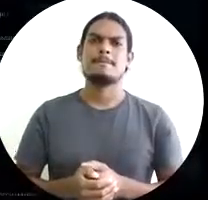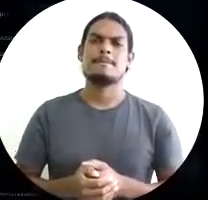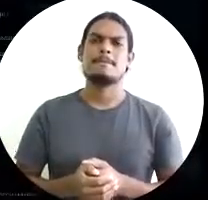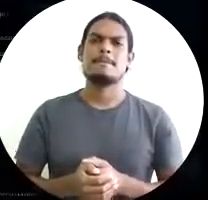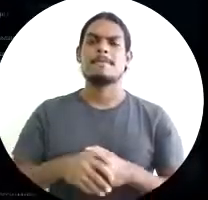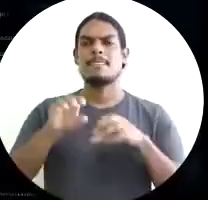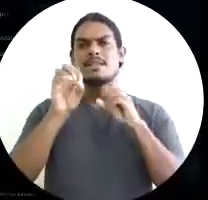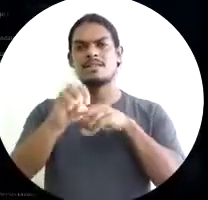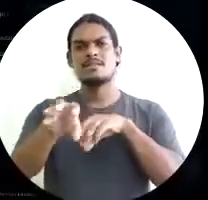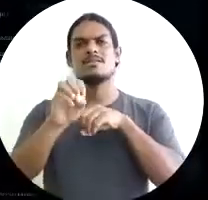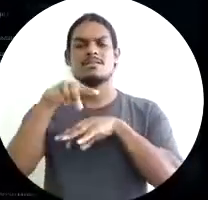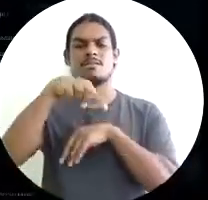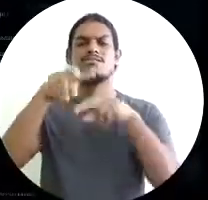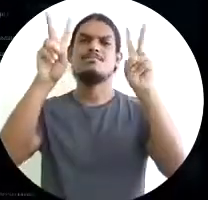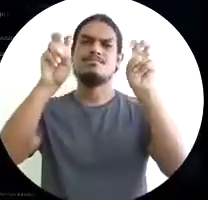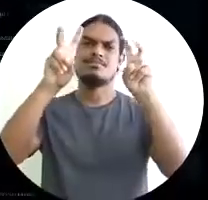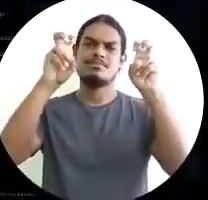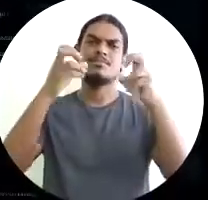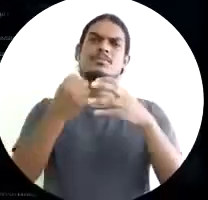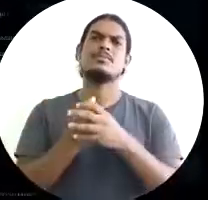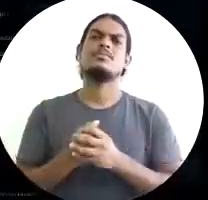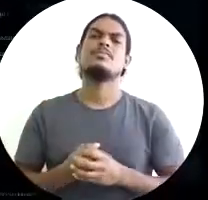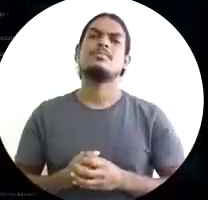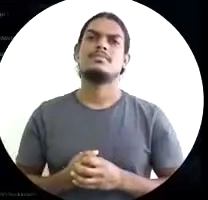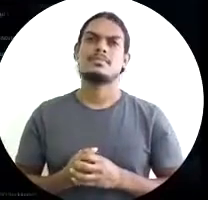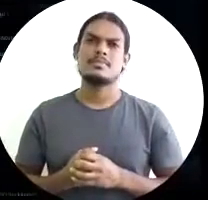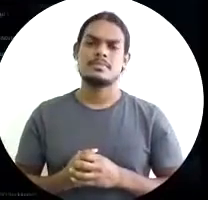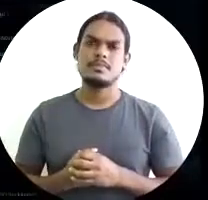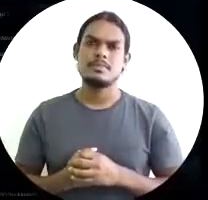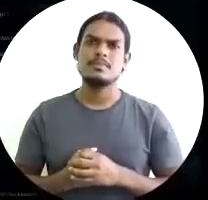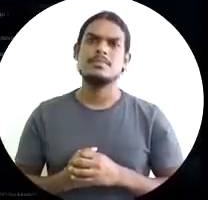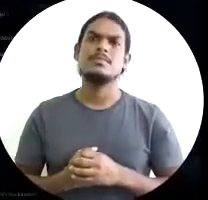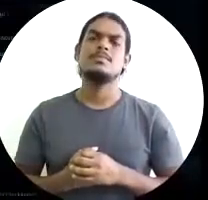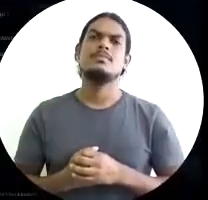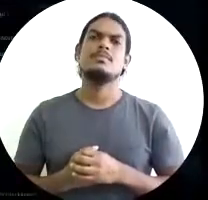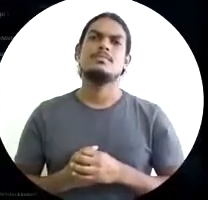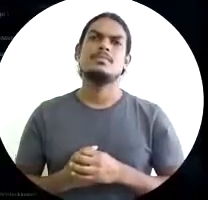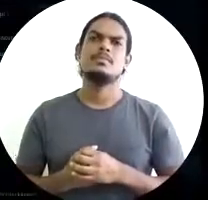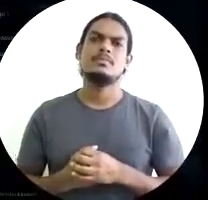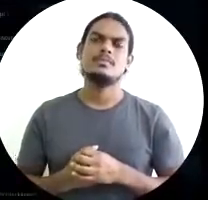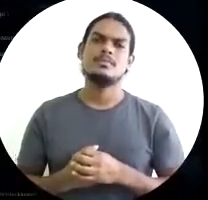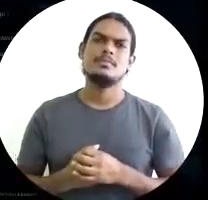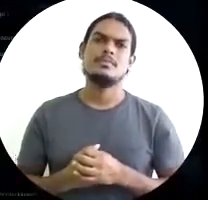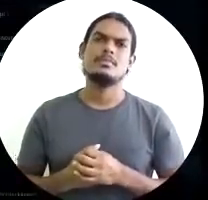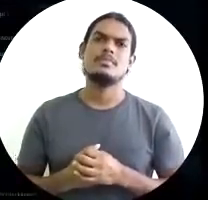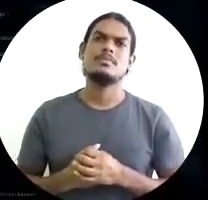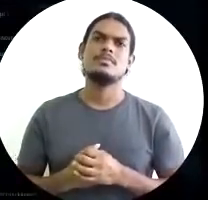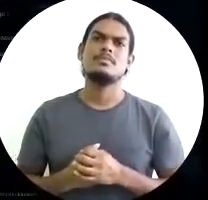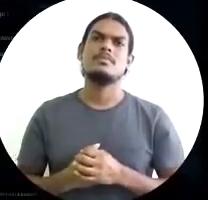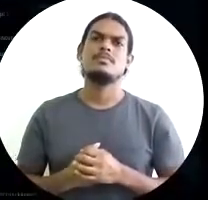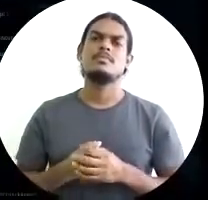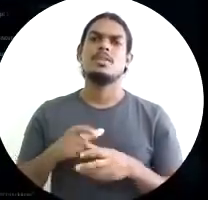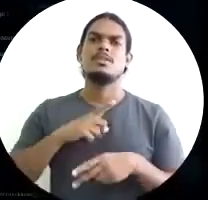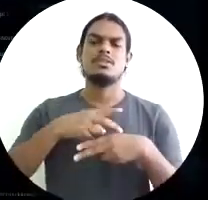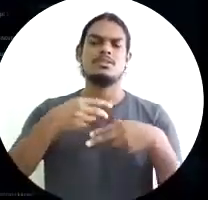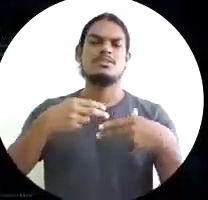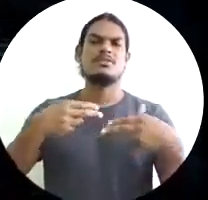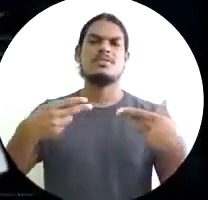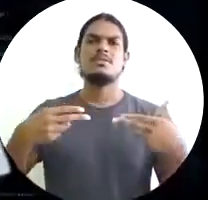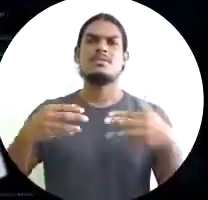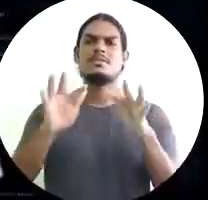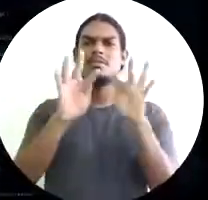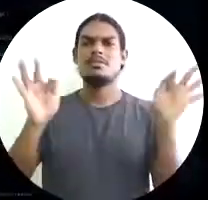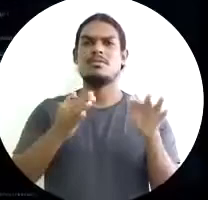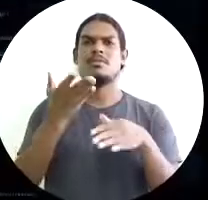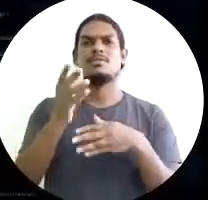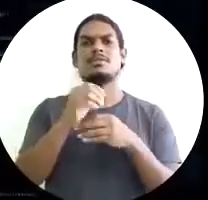sobre o assunto. Então, assim, se minha explicação ela não chegou até você, então existem diversas outras formas